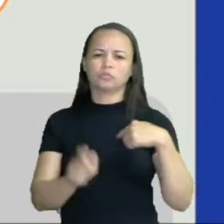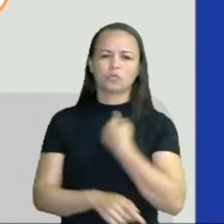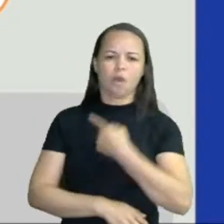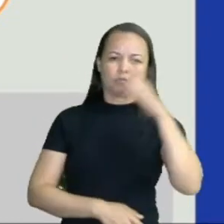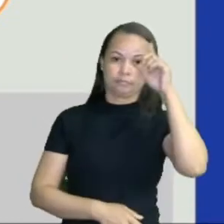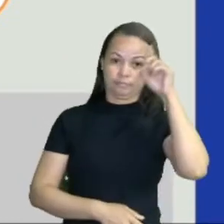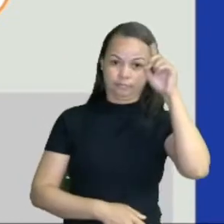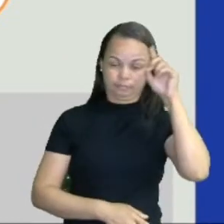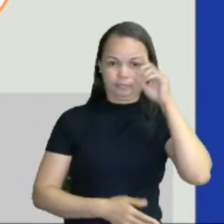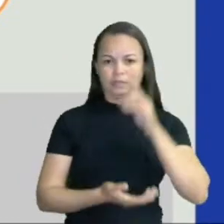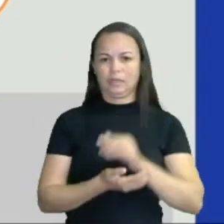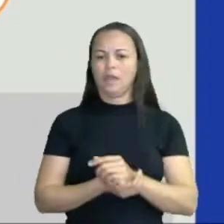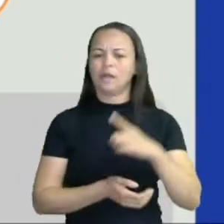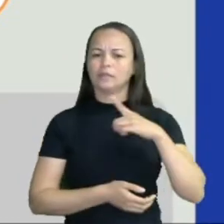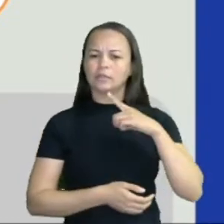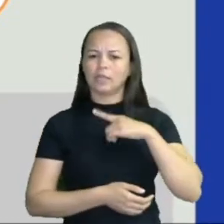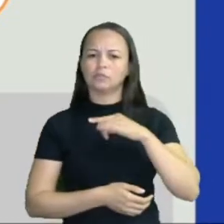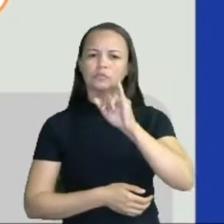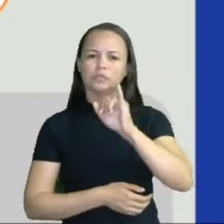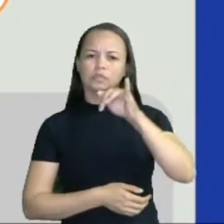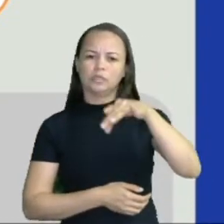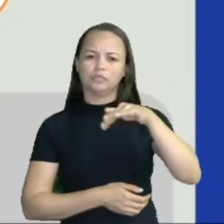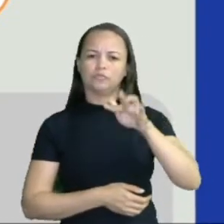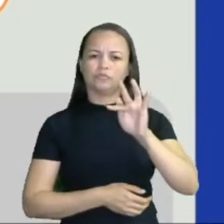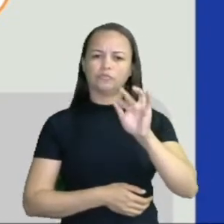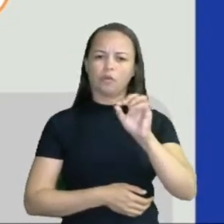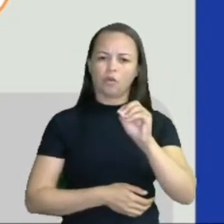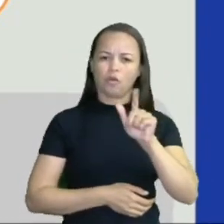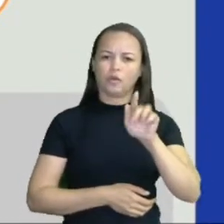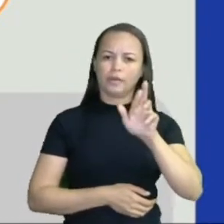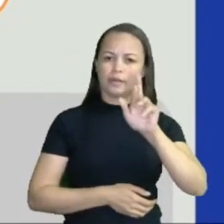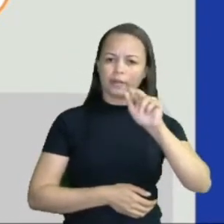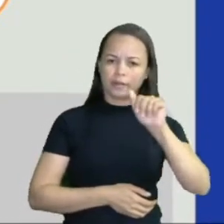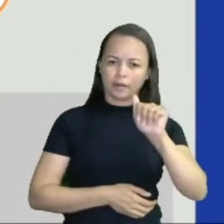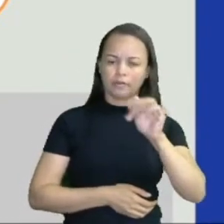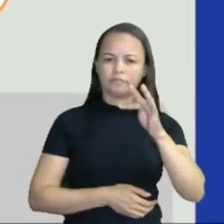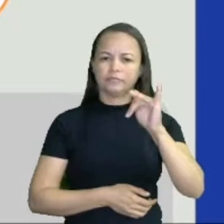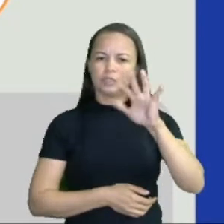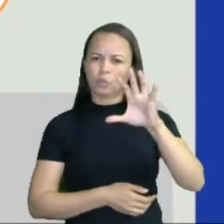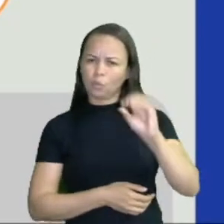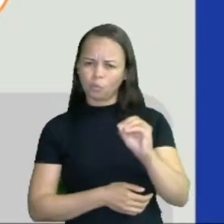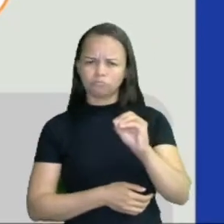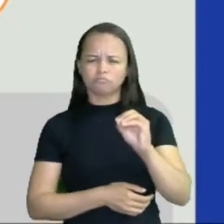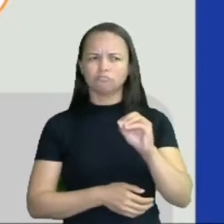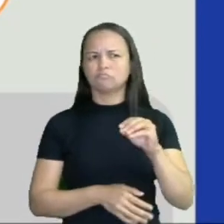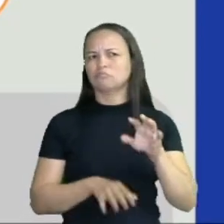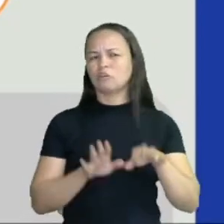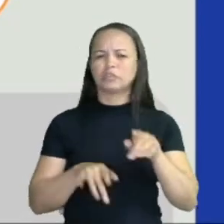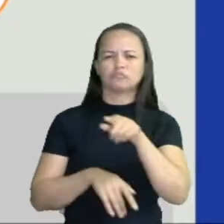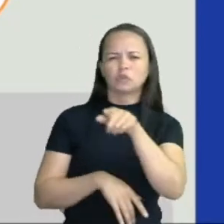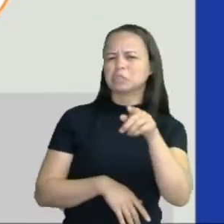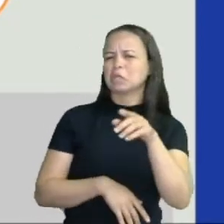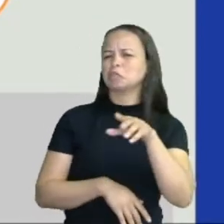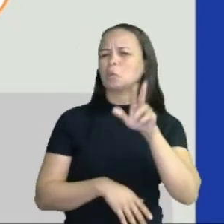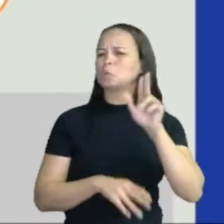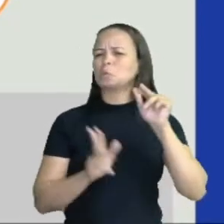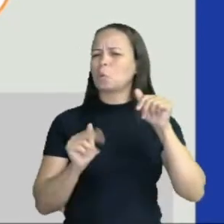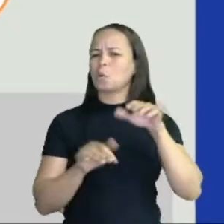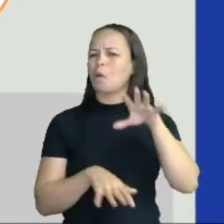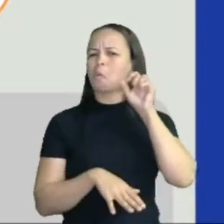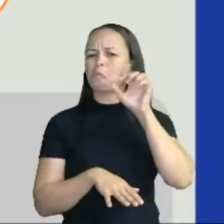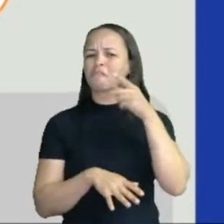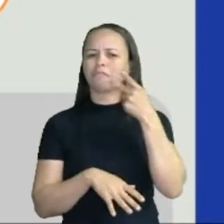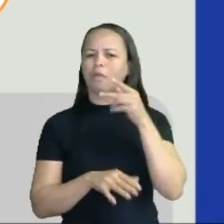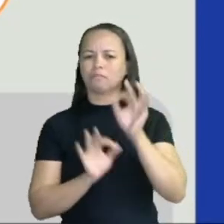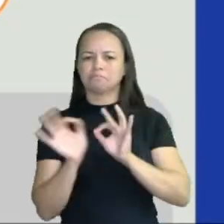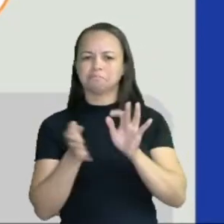Temos aqui o infográfico, que é um gênero textual que talvez vocês não tenham ouvido falar. Vamos relembrar aqui. O